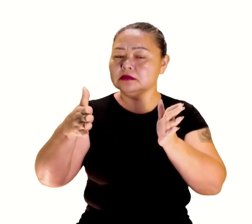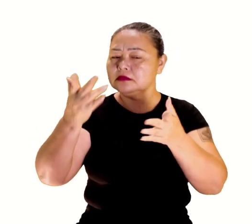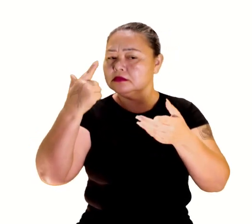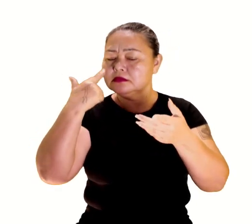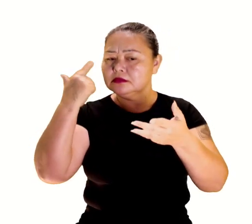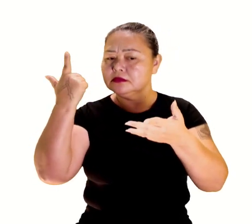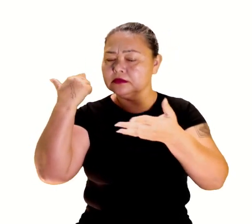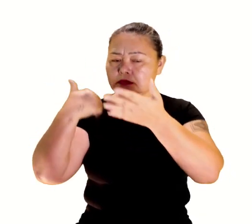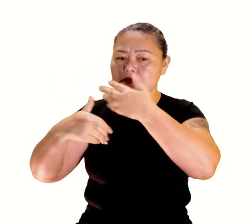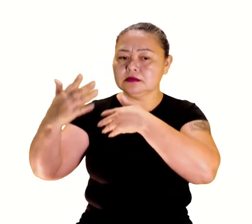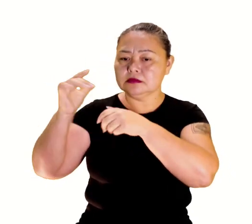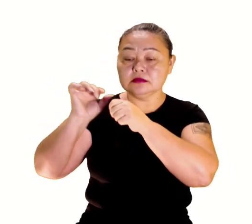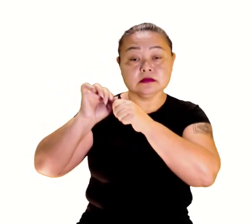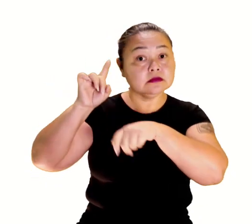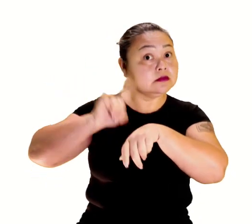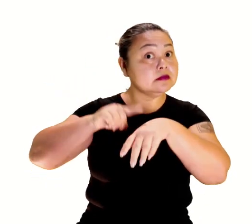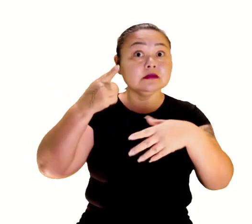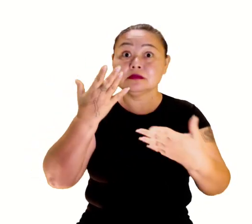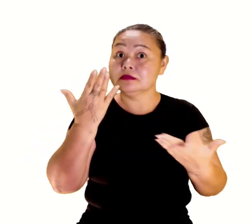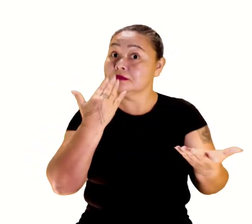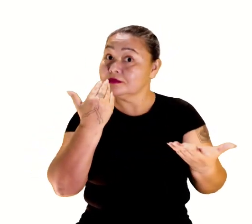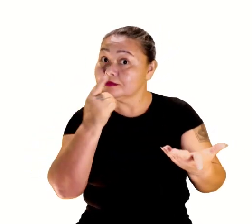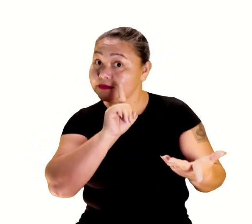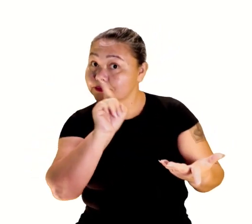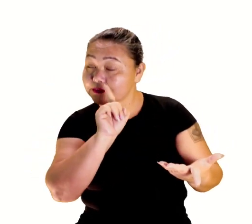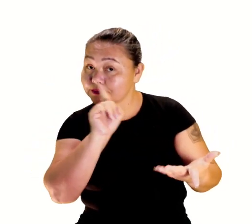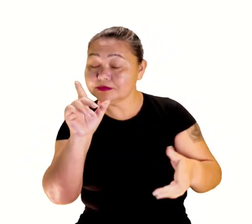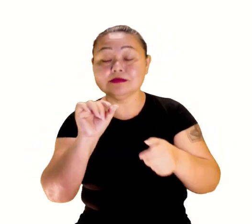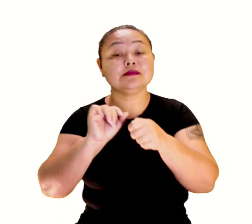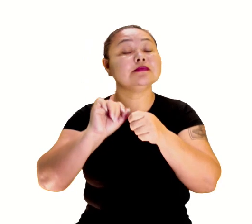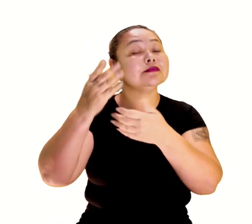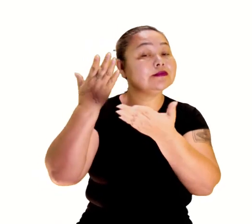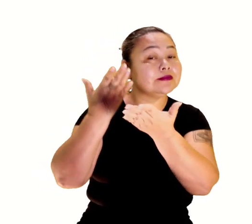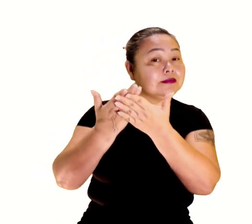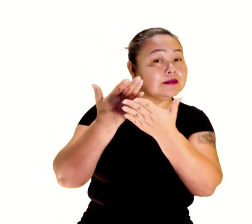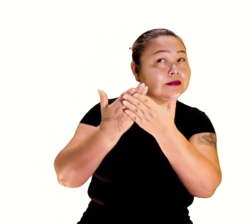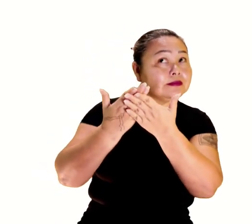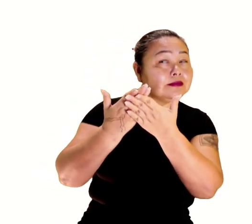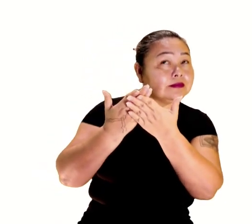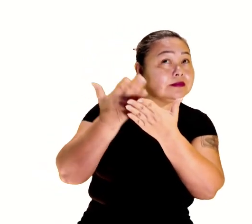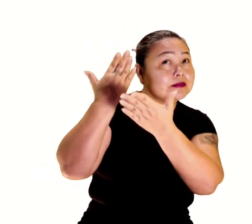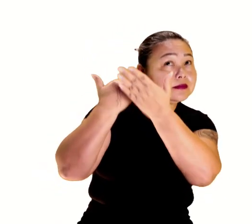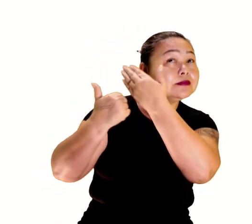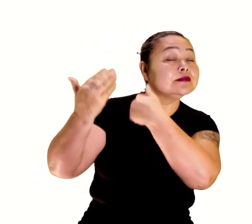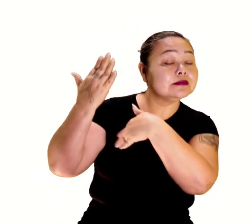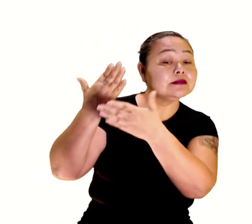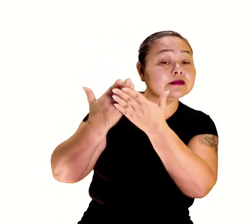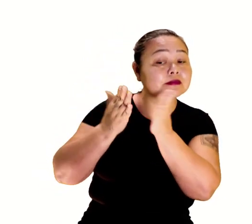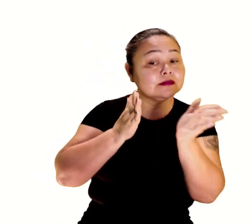lá atrás. Não é a hora do lanche, não. É aquele intervalo que a gente estudou numa aula anterior aí,